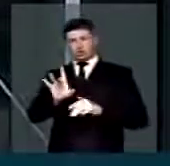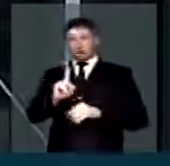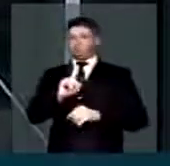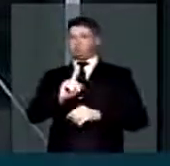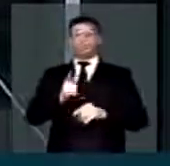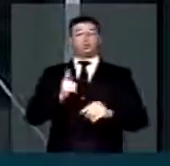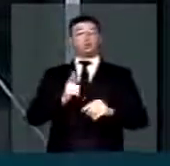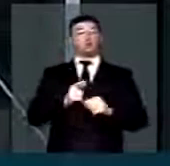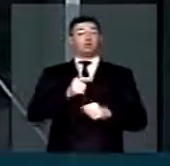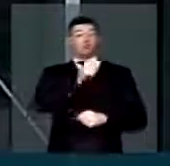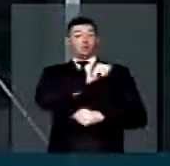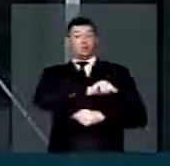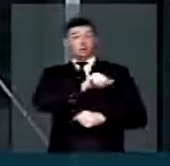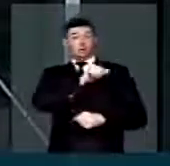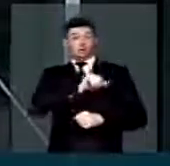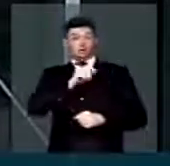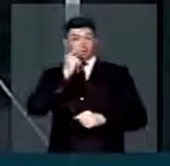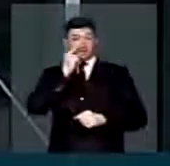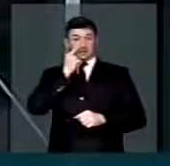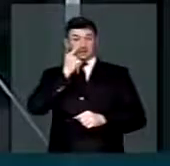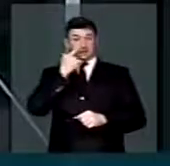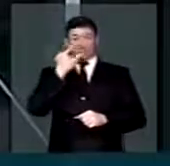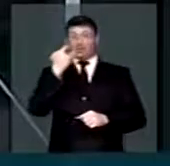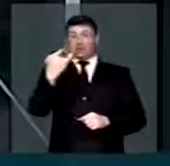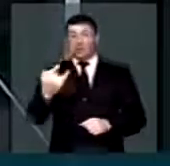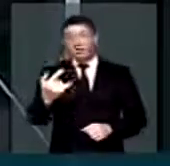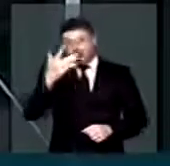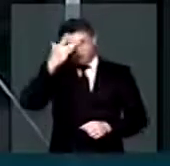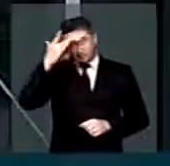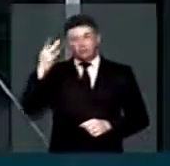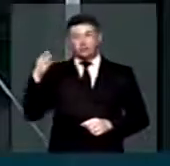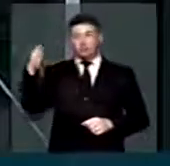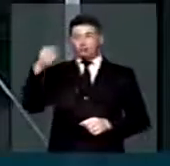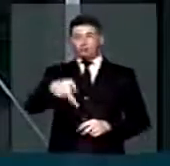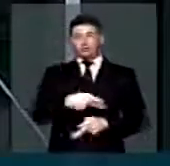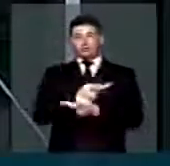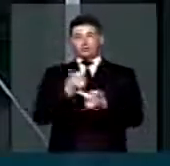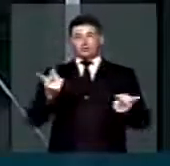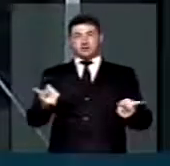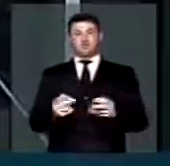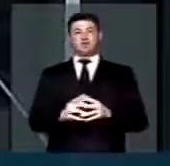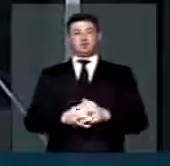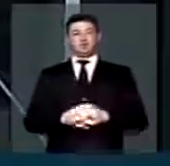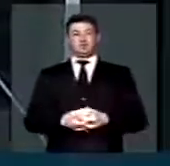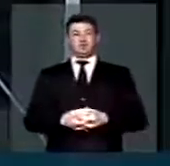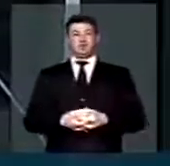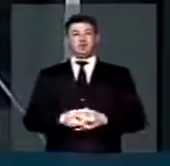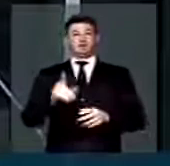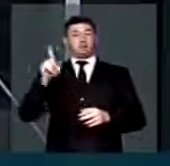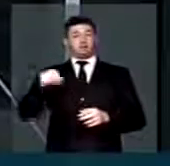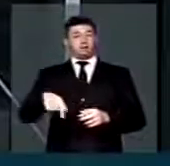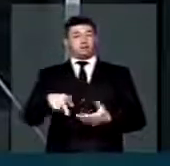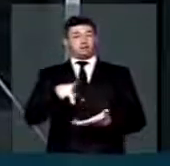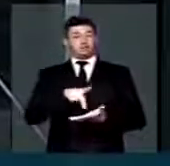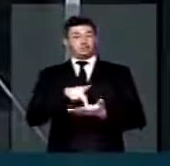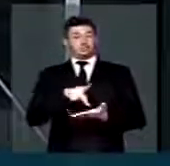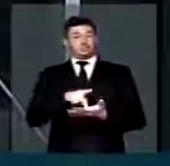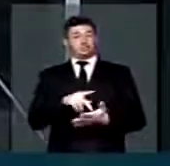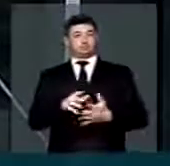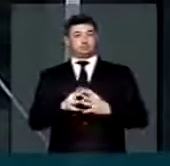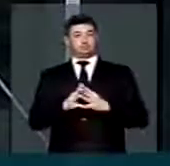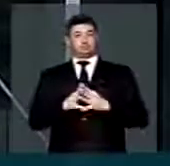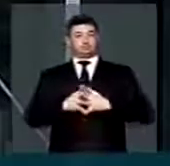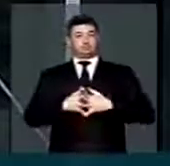Rio de Janeiro, o que atrai as pessoas que vão visitá-lo, é o fato